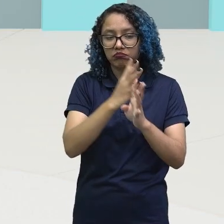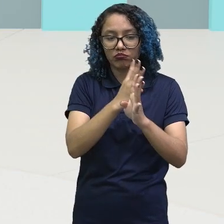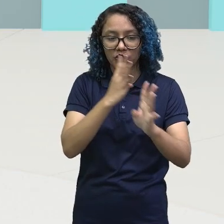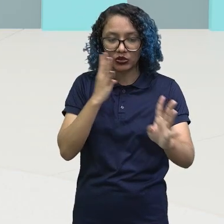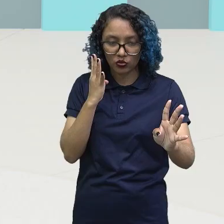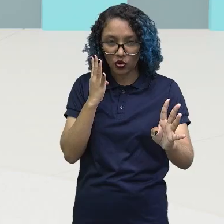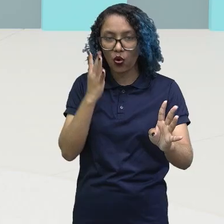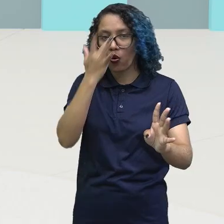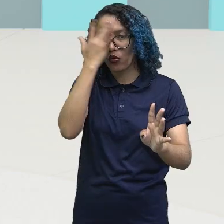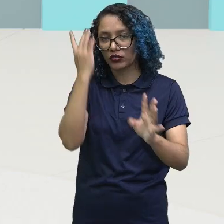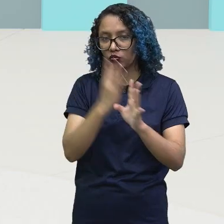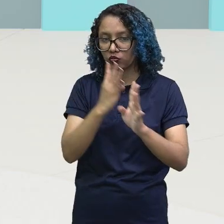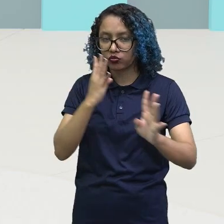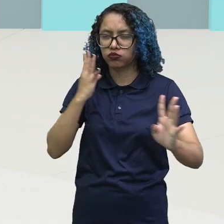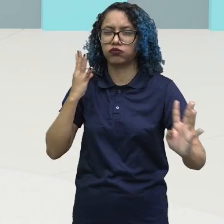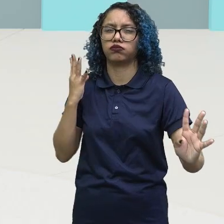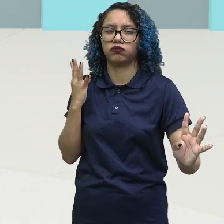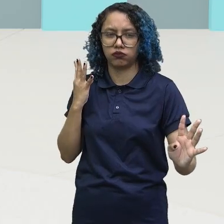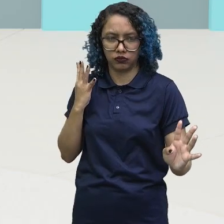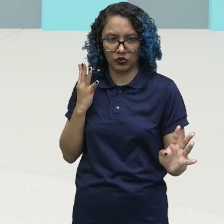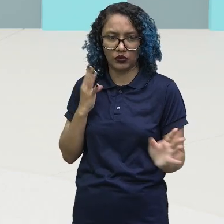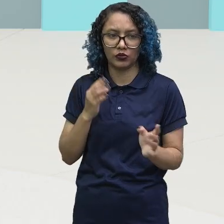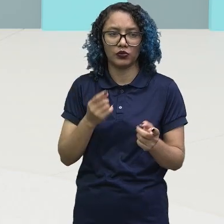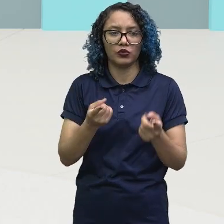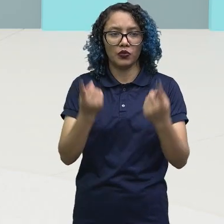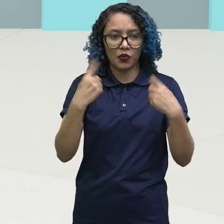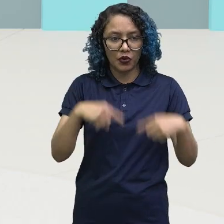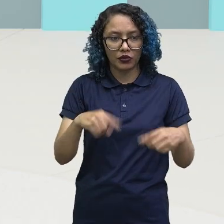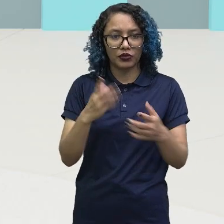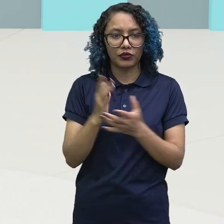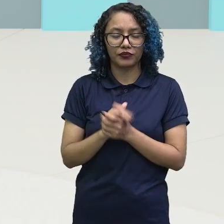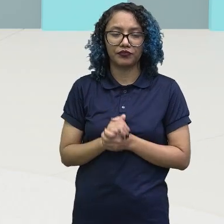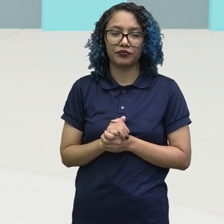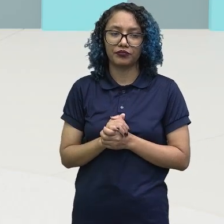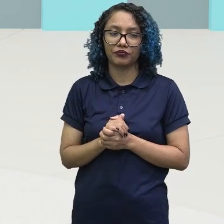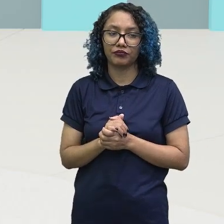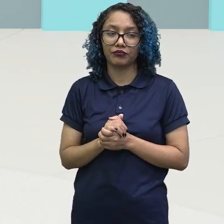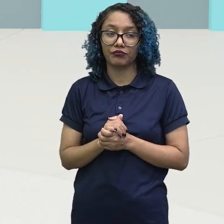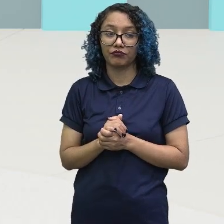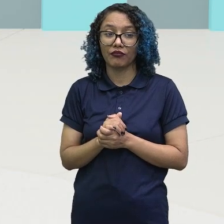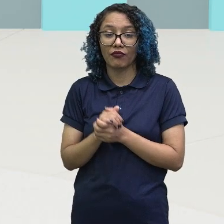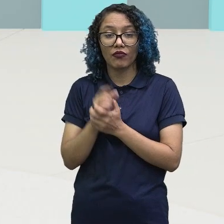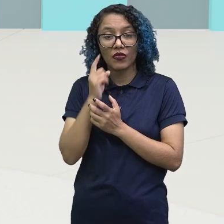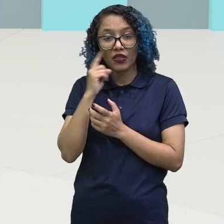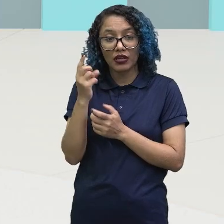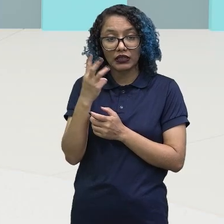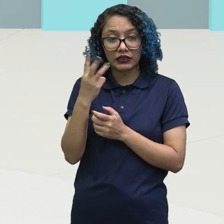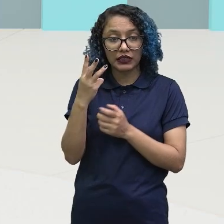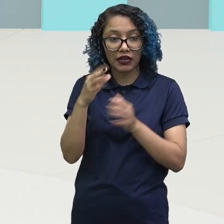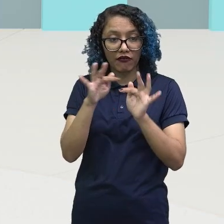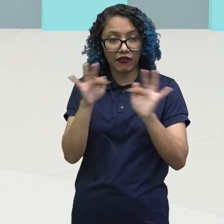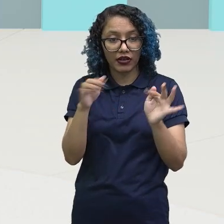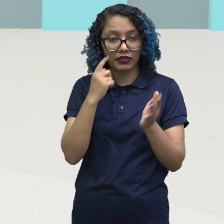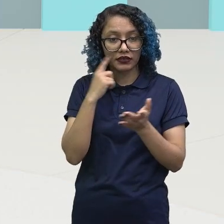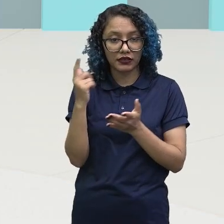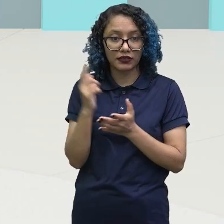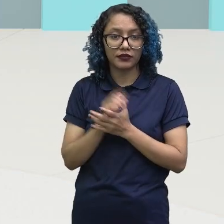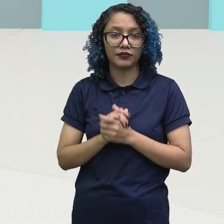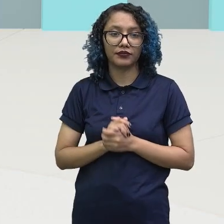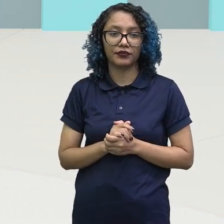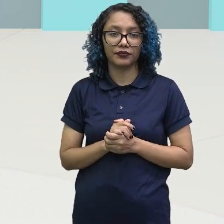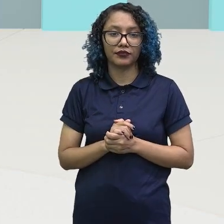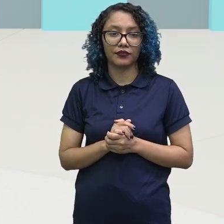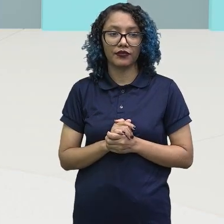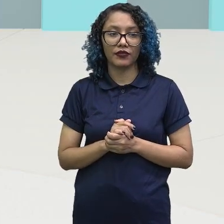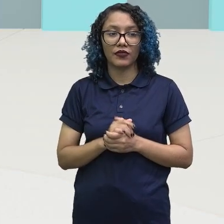haver impessoal não sofre concordância. Deve haver muitas pessoas na fila, tá? Então, com o